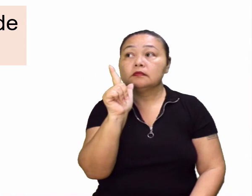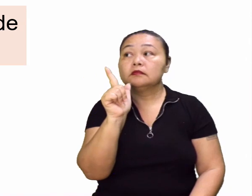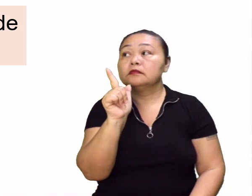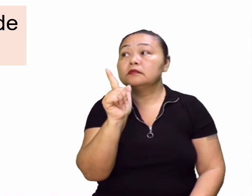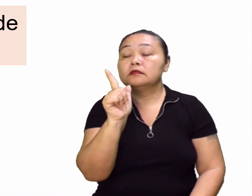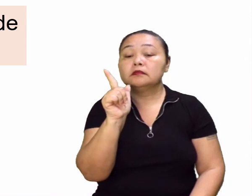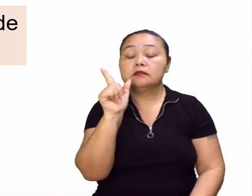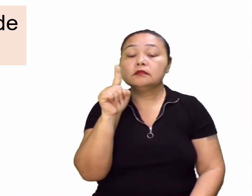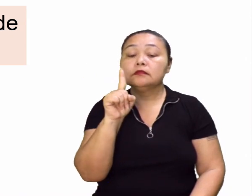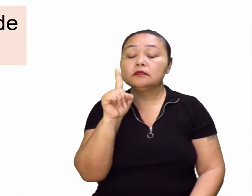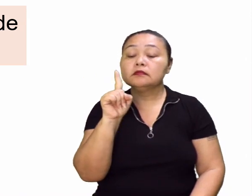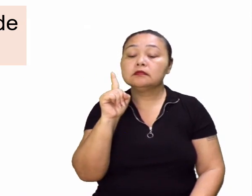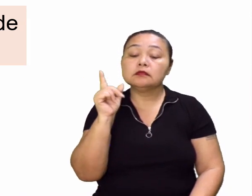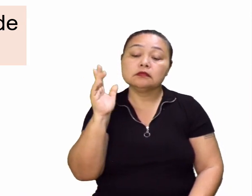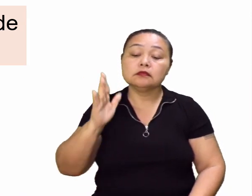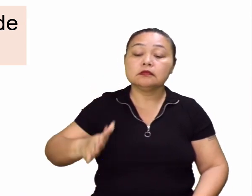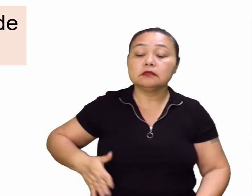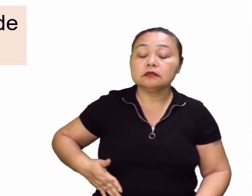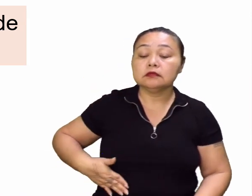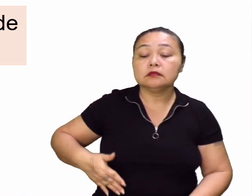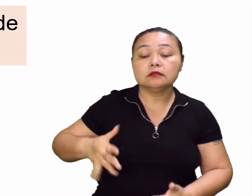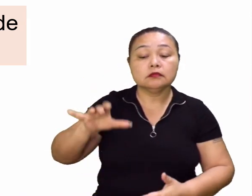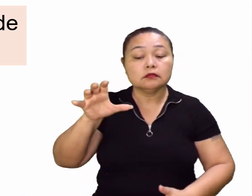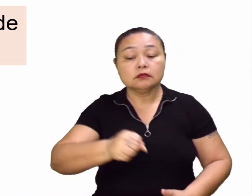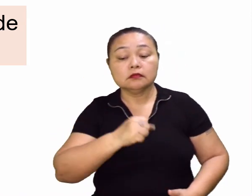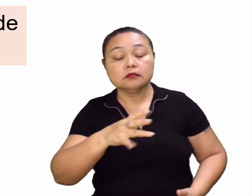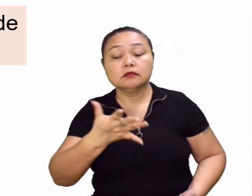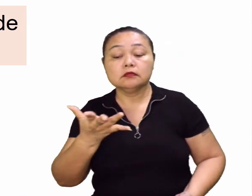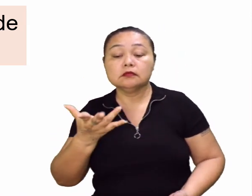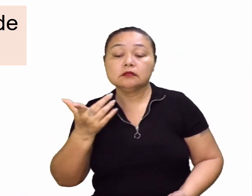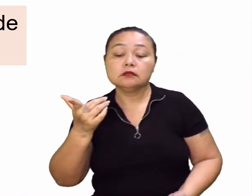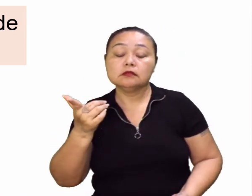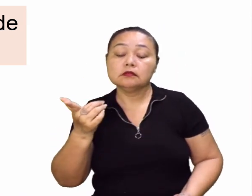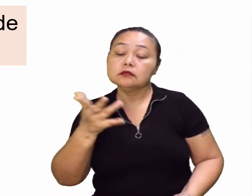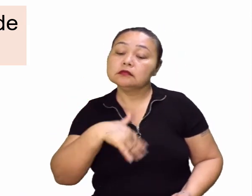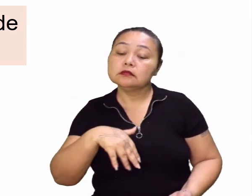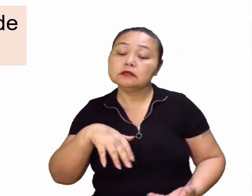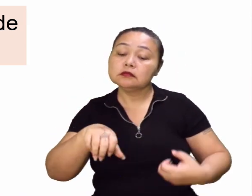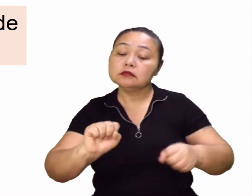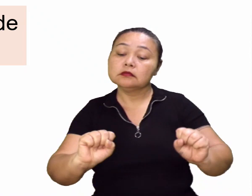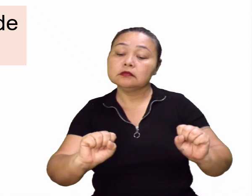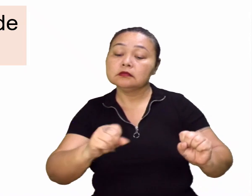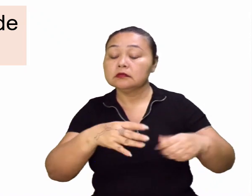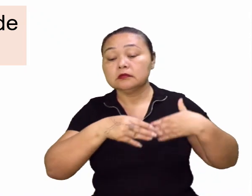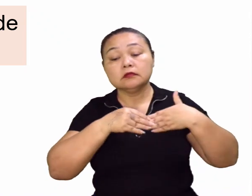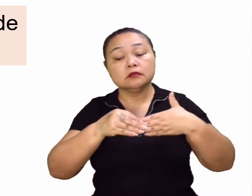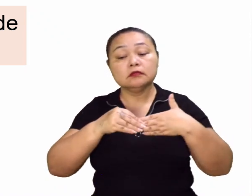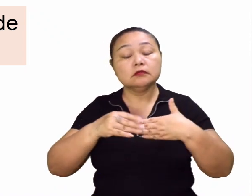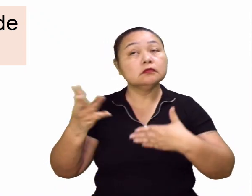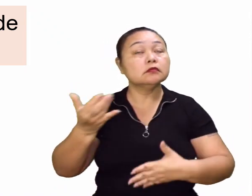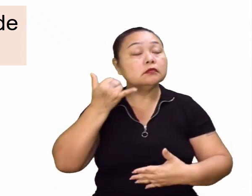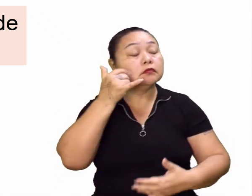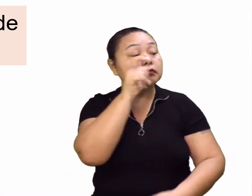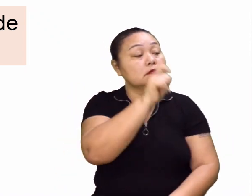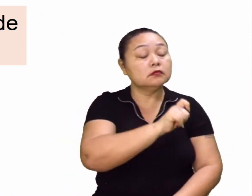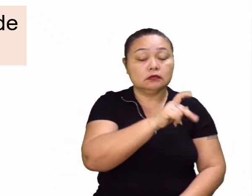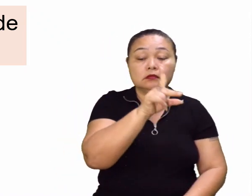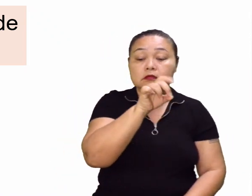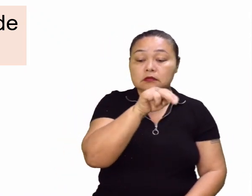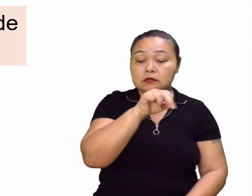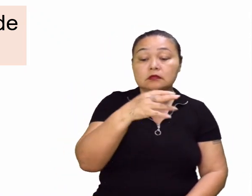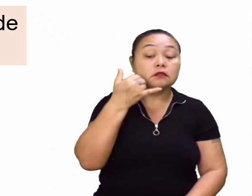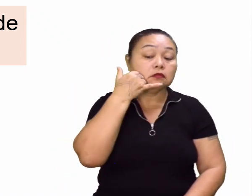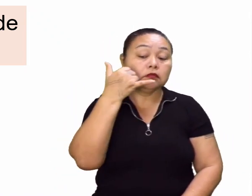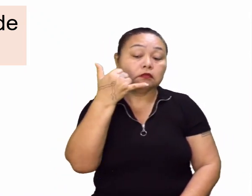Digamos assim, né? O marginal pega a moto e leva. Só que aí a pessoa liga para